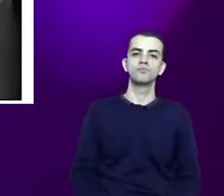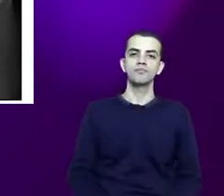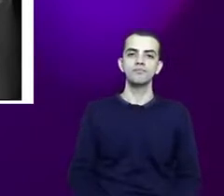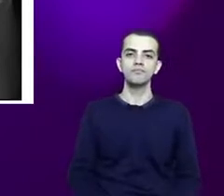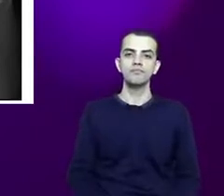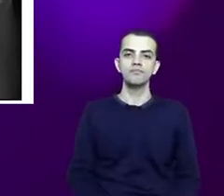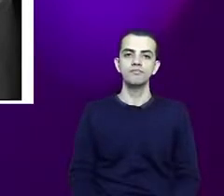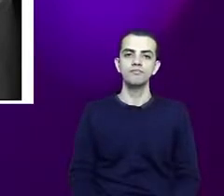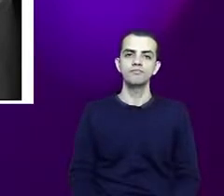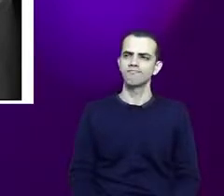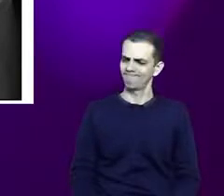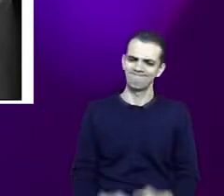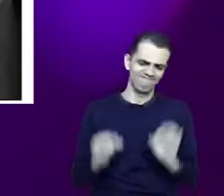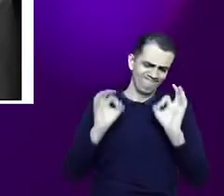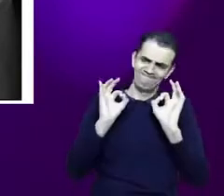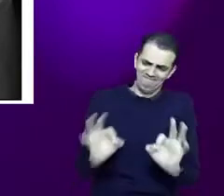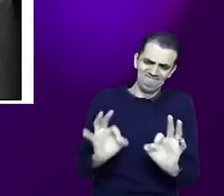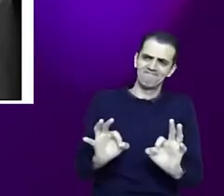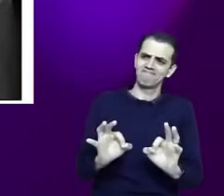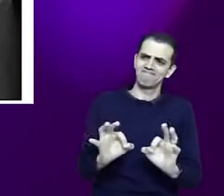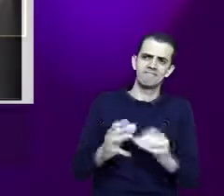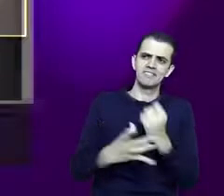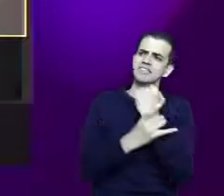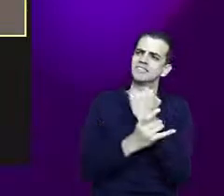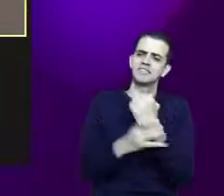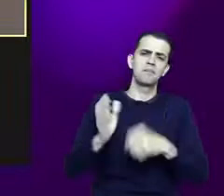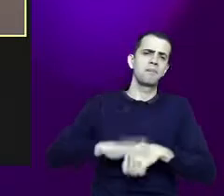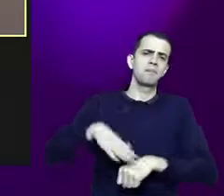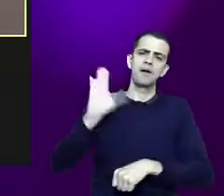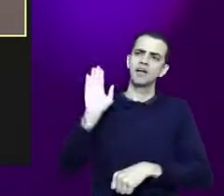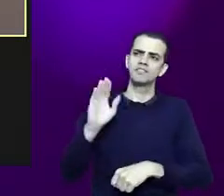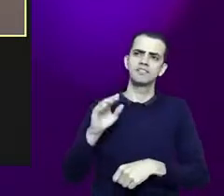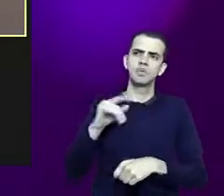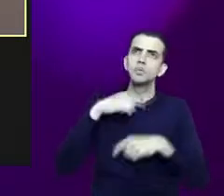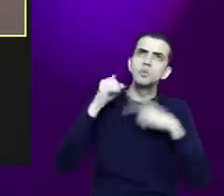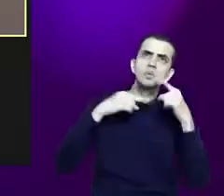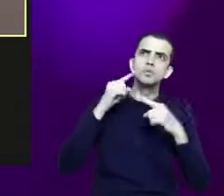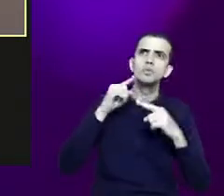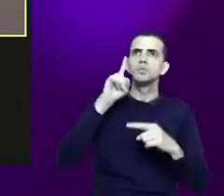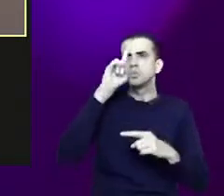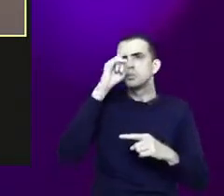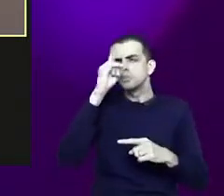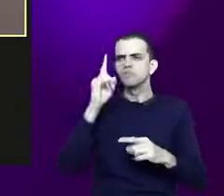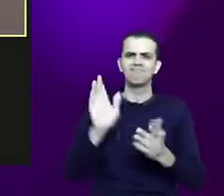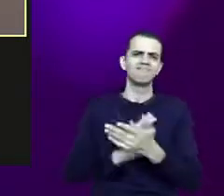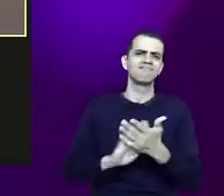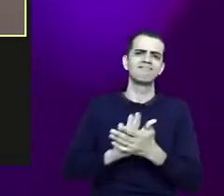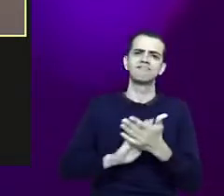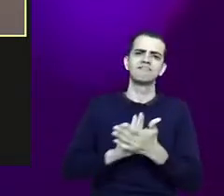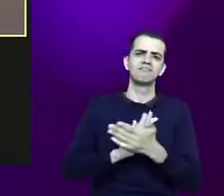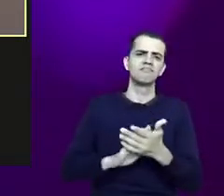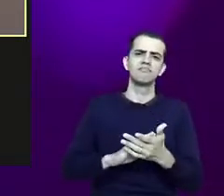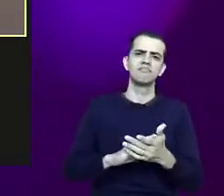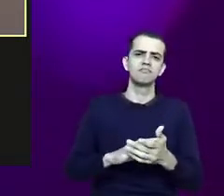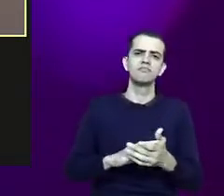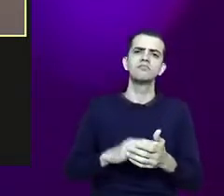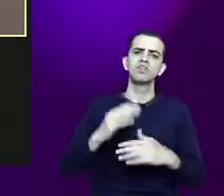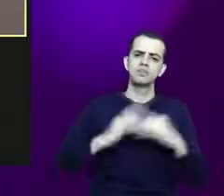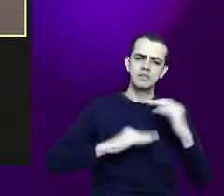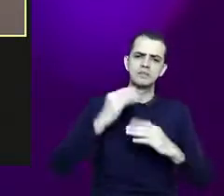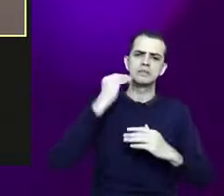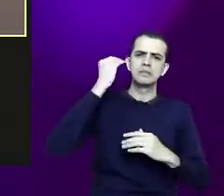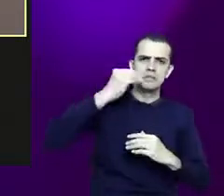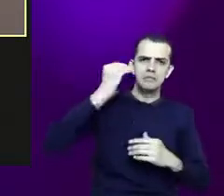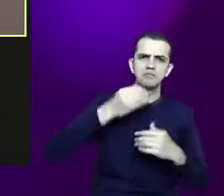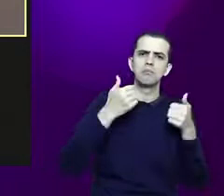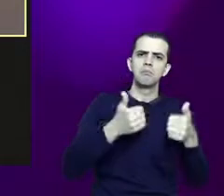Eu não tenho a mínima dúvida que sim. Né? Que hoje eu tenho certeza que, mesmo com a experiência toda que a gente tem, né, já de